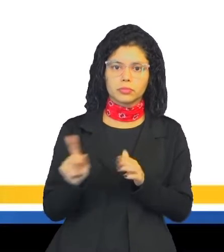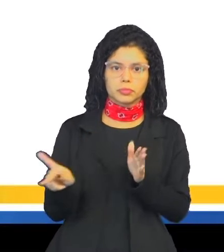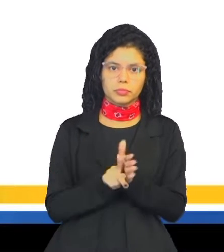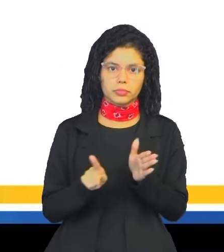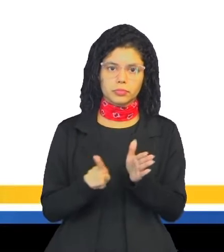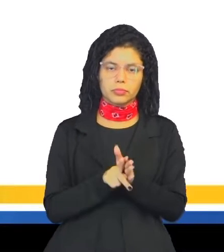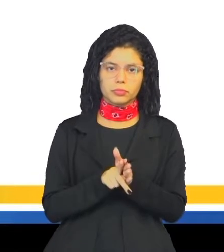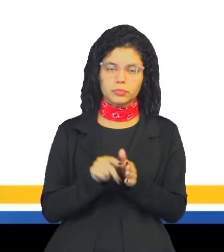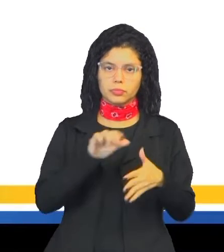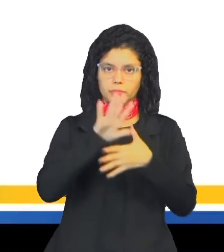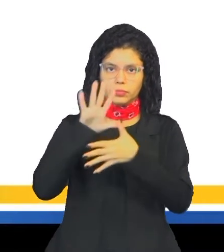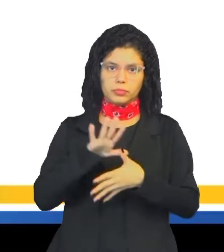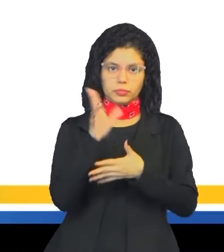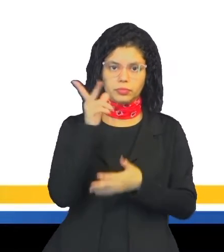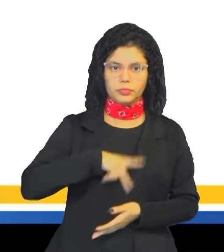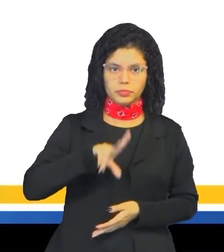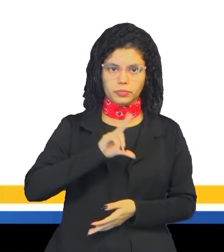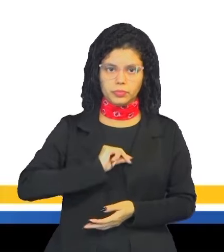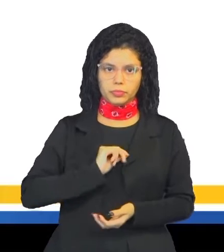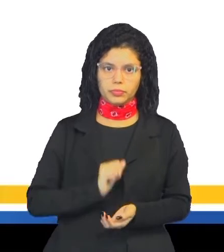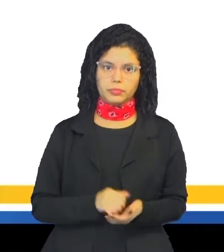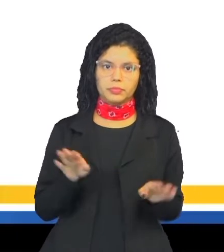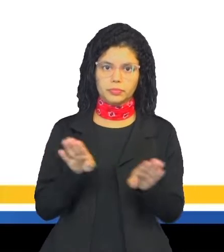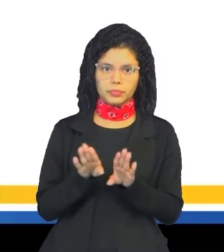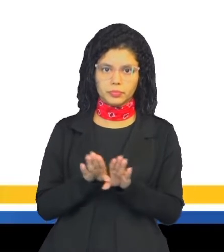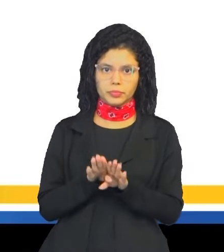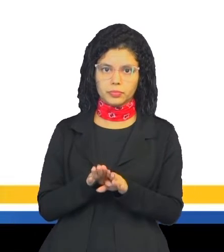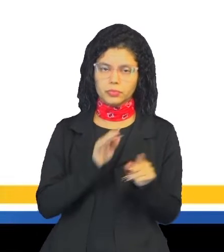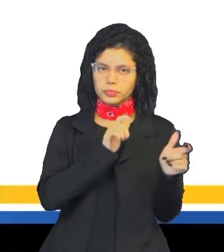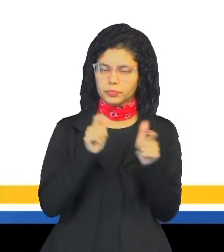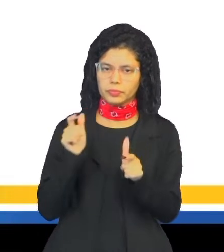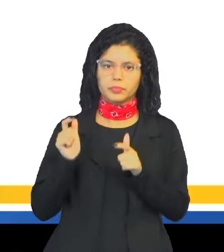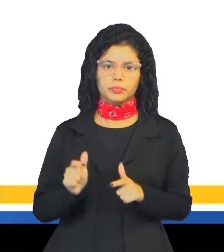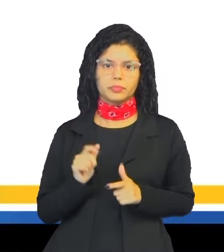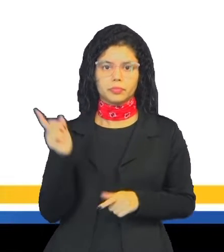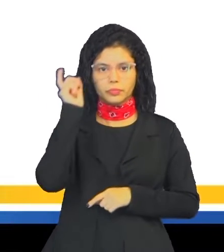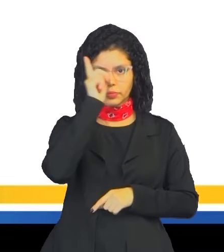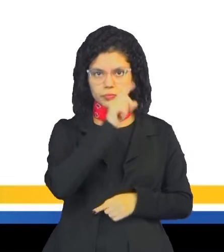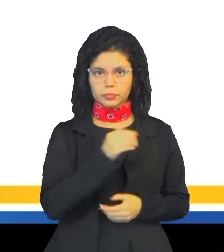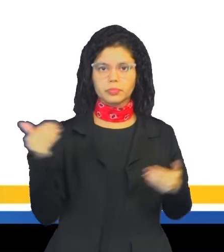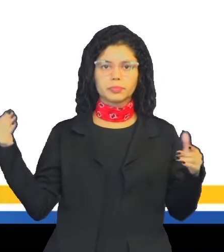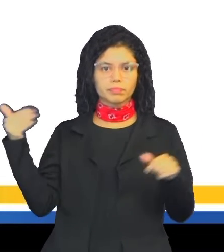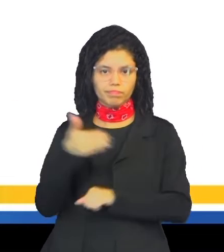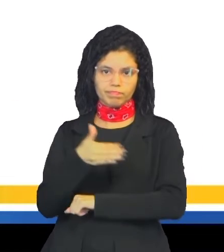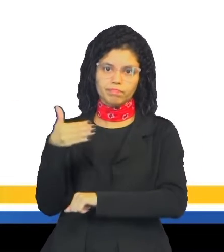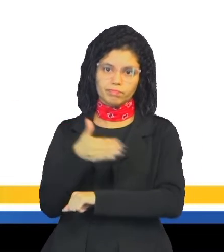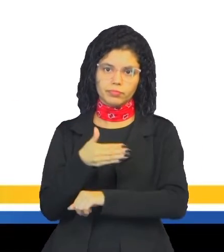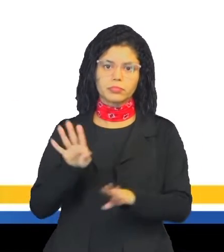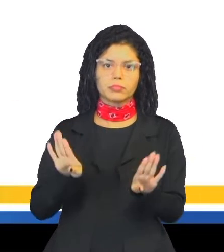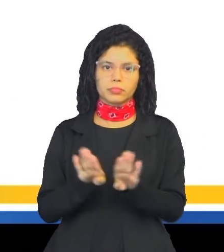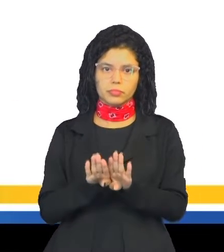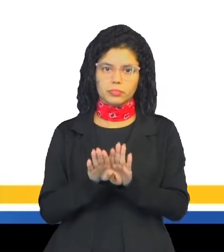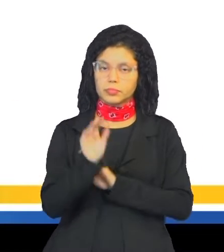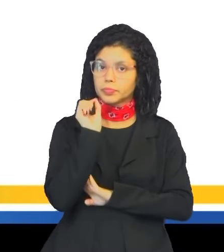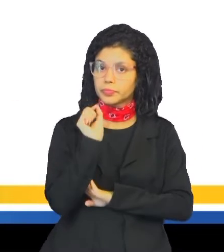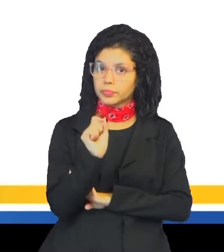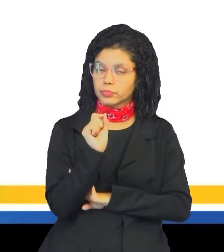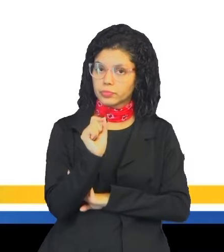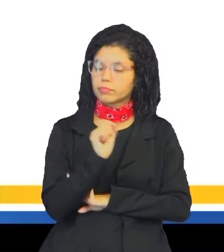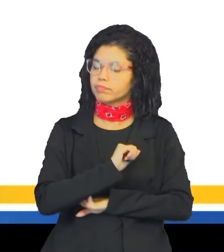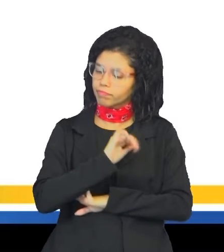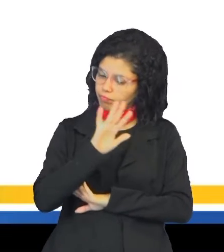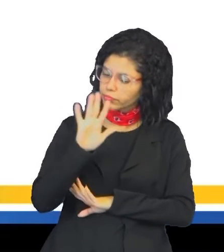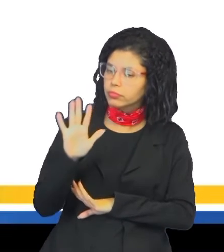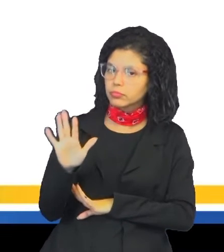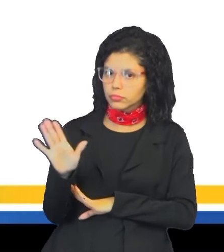exclusivo aqui na América Portuguesa, né, estava situado sempre em locais de difícil acesso, né, para que, é